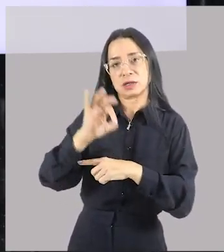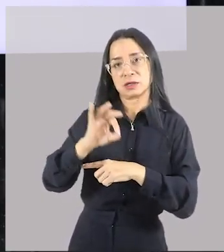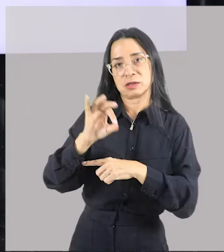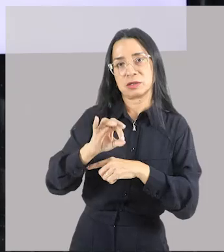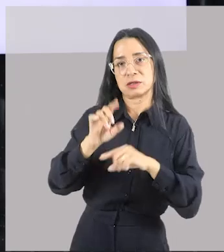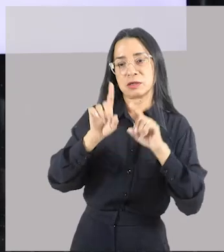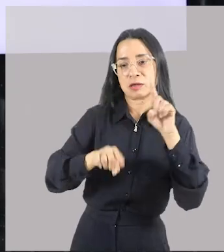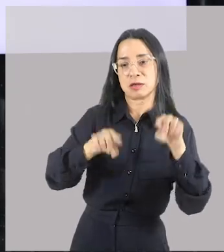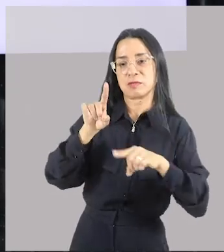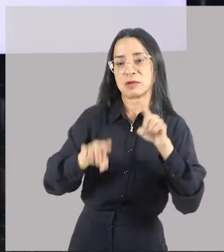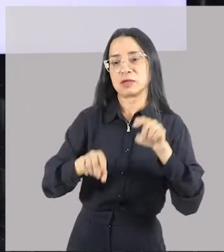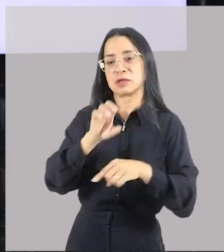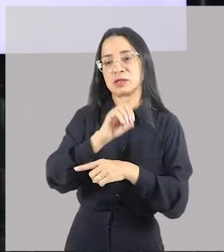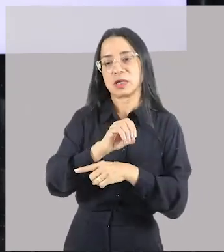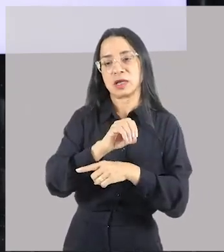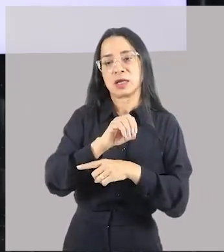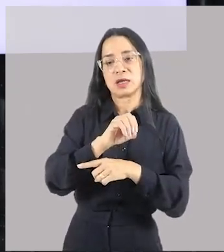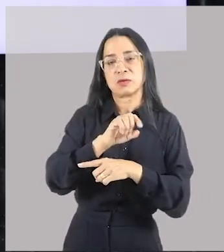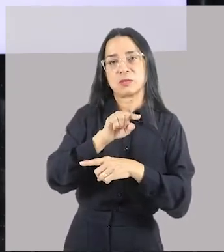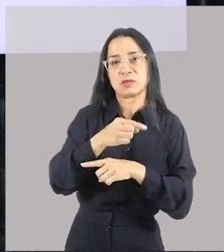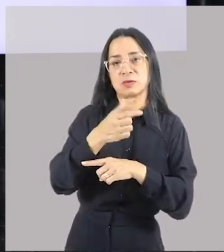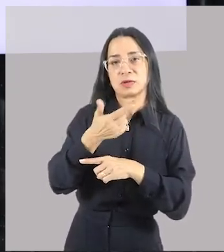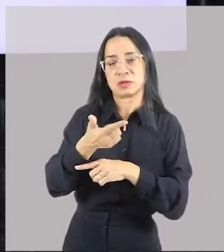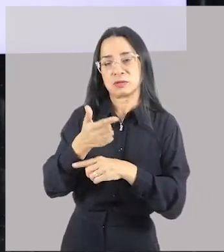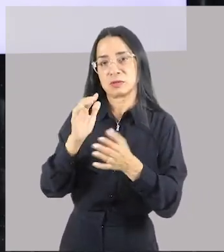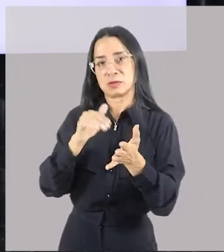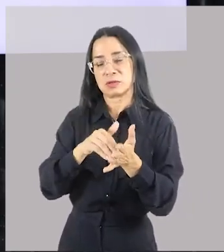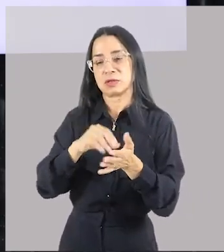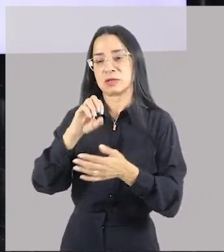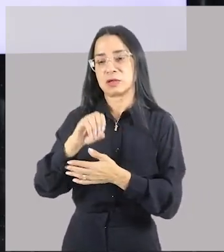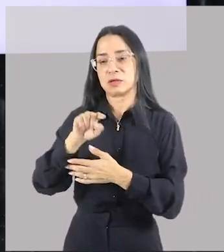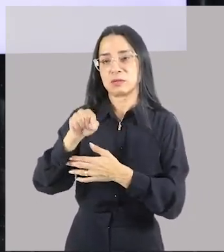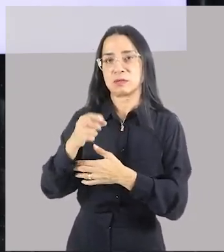0,2 e 0,5. Vamos ver se tu entendeu mesmo.